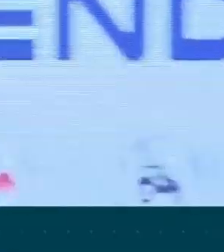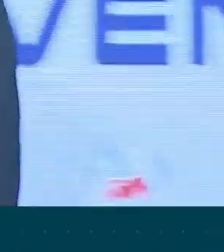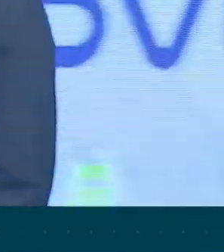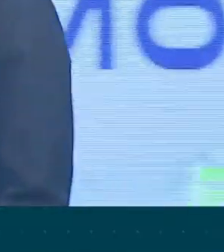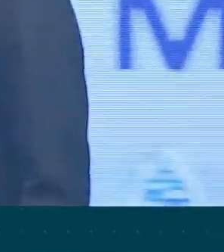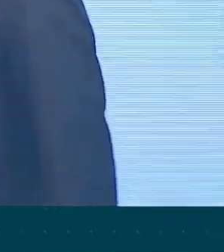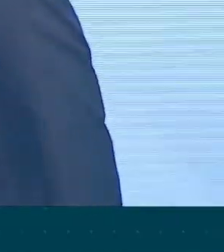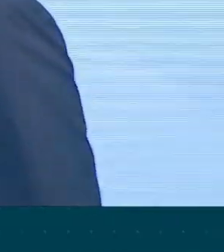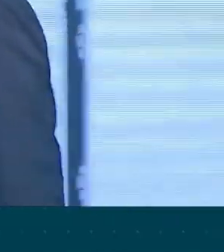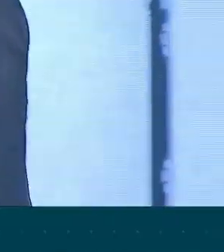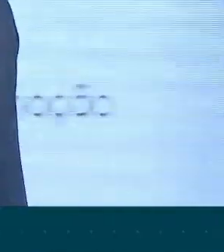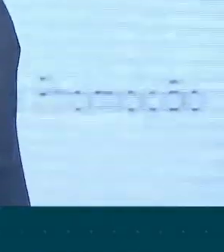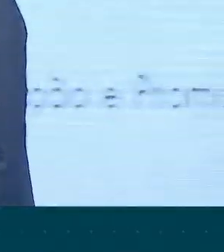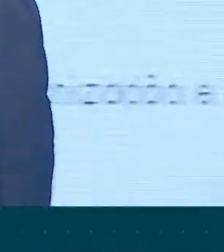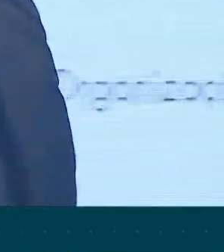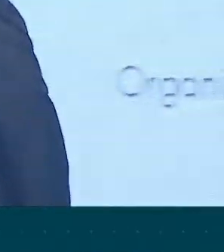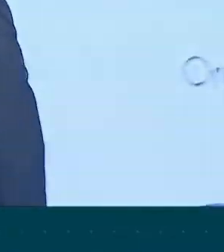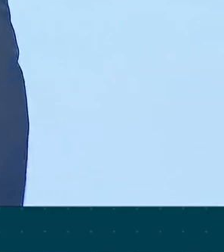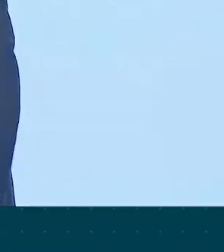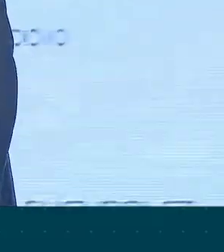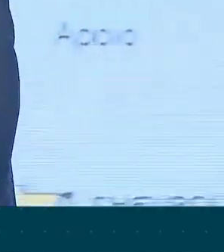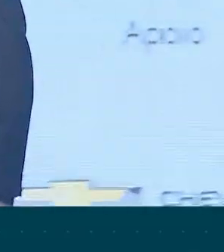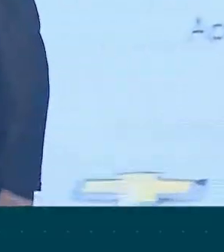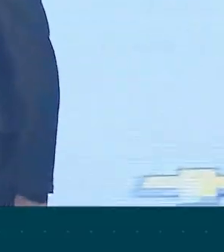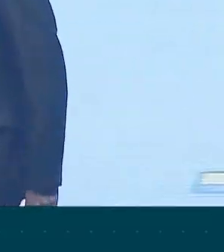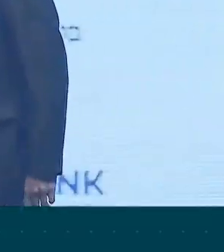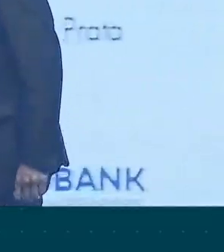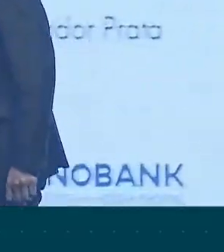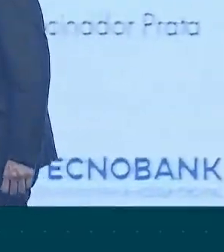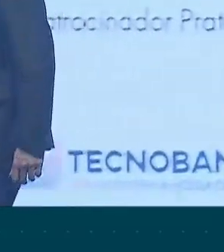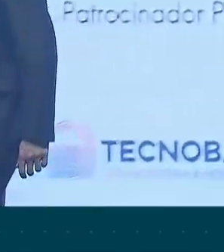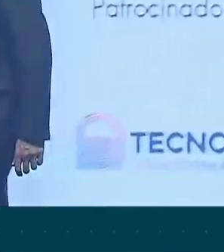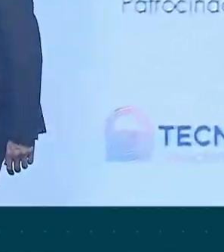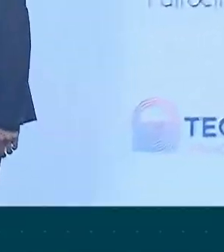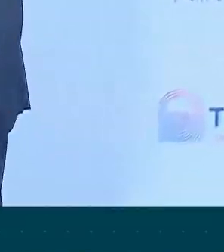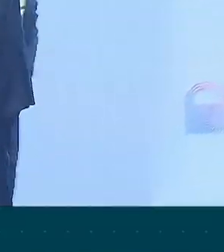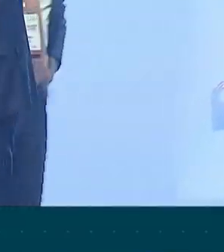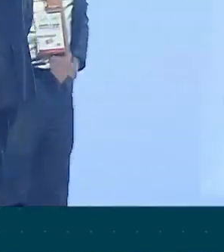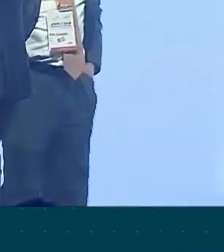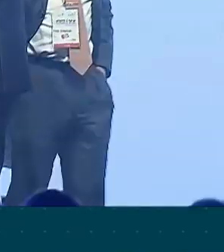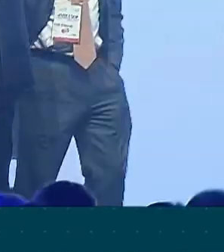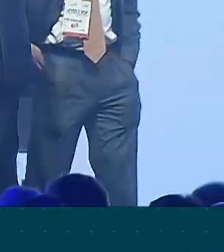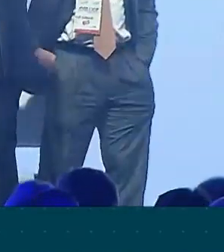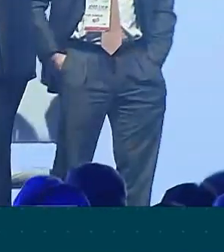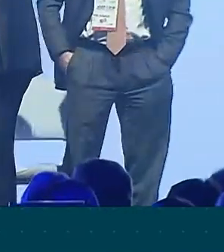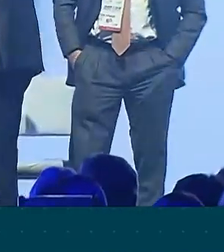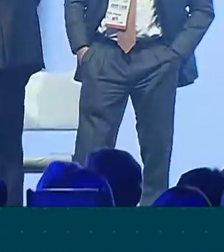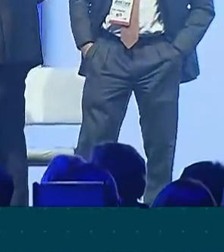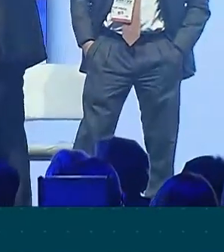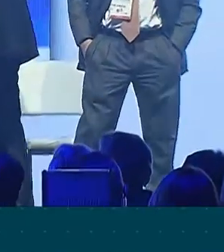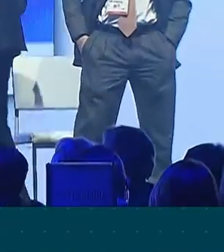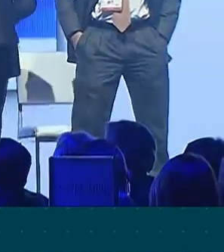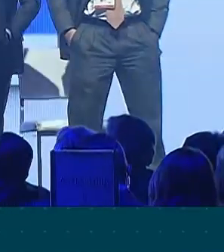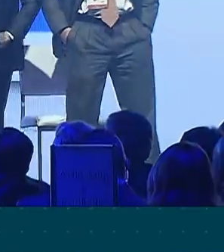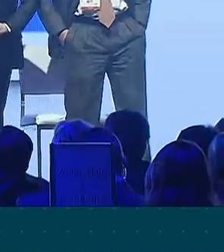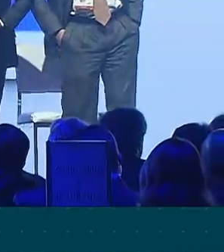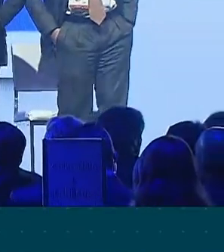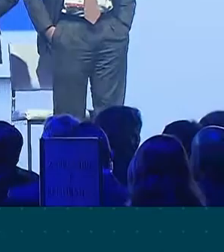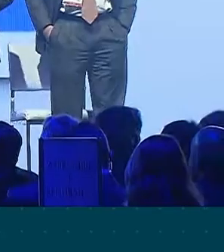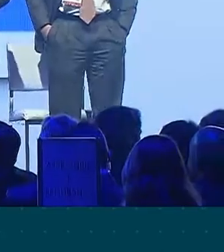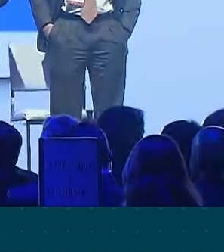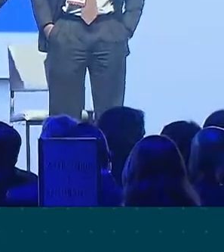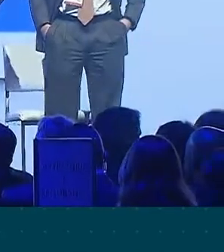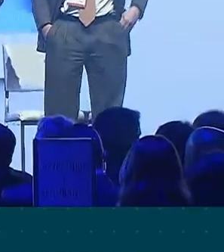Obrigada pelas palavras, Ricardo Salles. E agora, em nome da FenaBrave, convidamos o presidente da República,